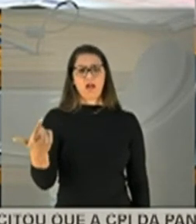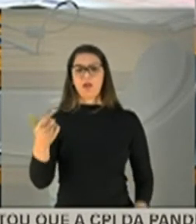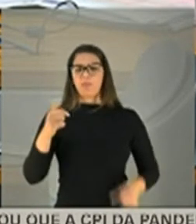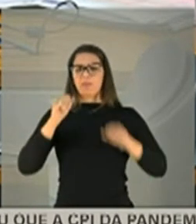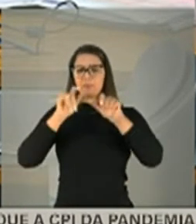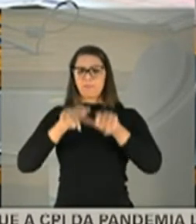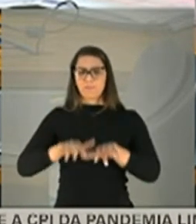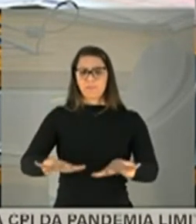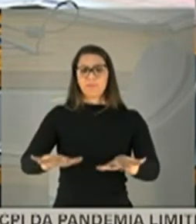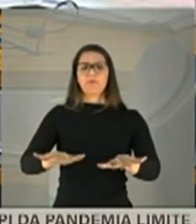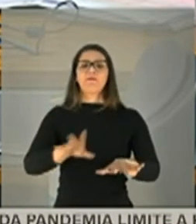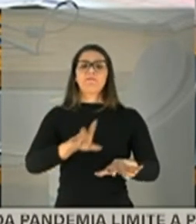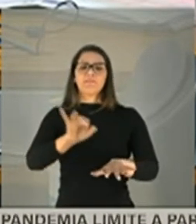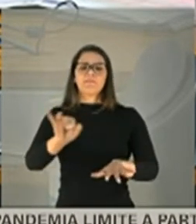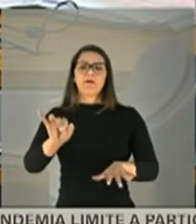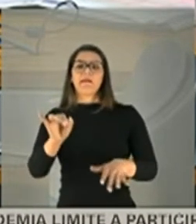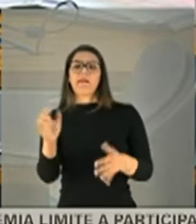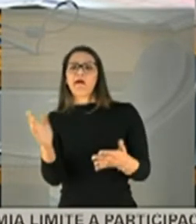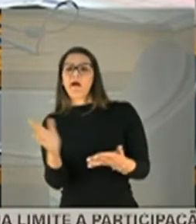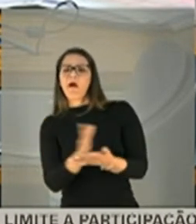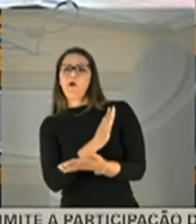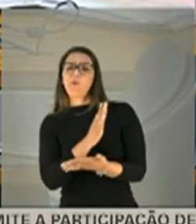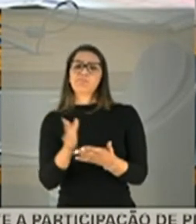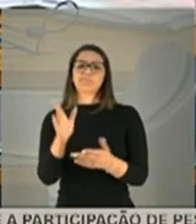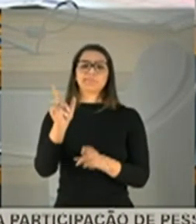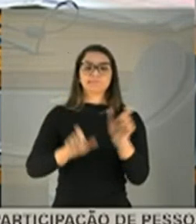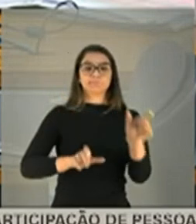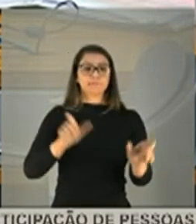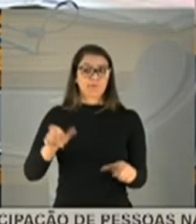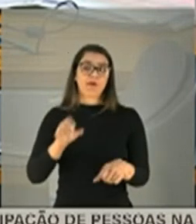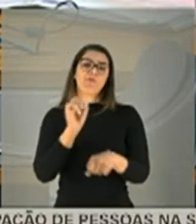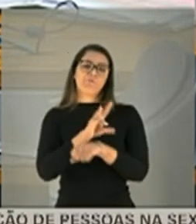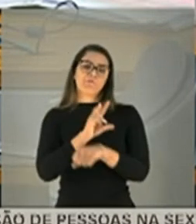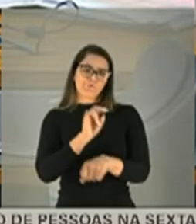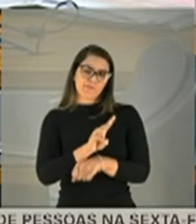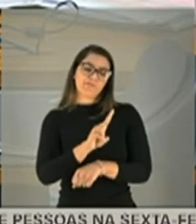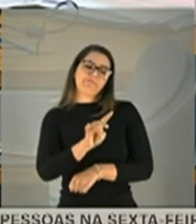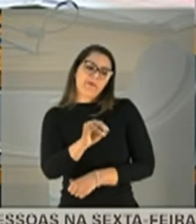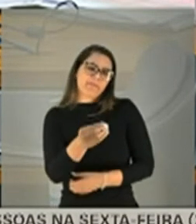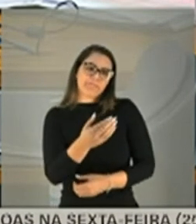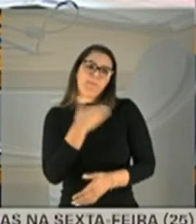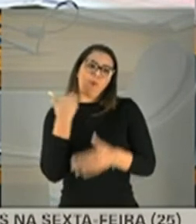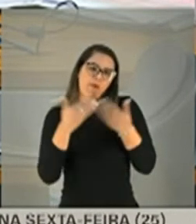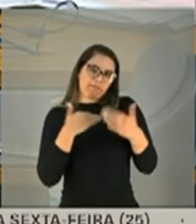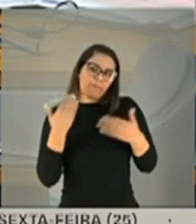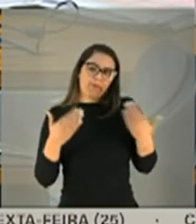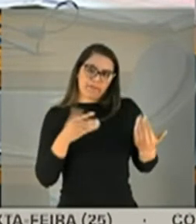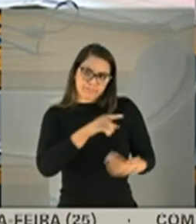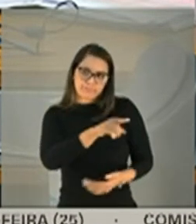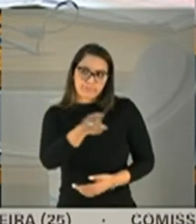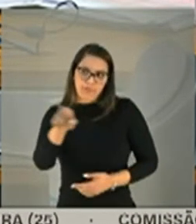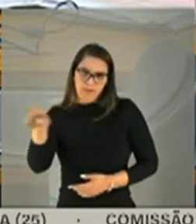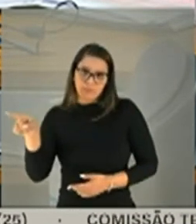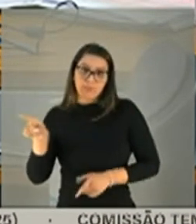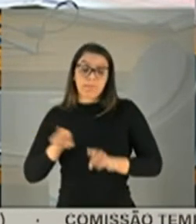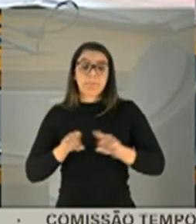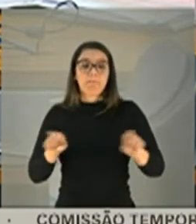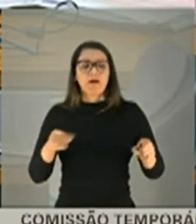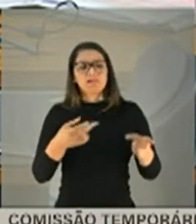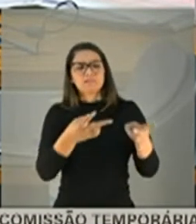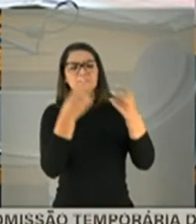epidemia no país levaria algumas pessoas e que o vírus produziria mortes, mas na nossa análise, vemos